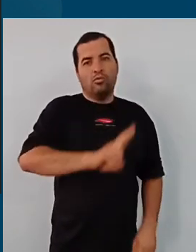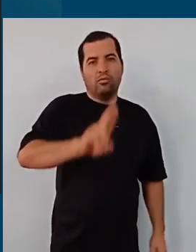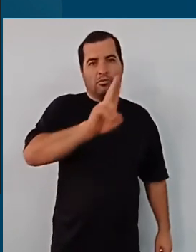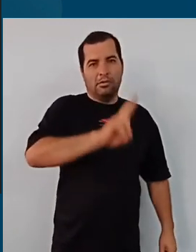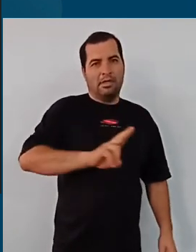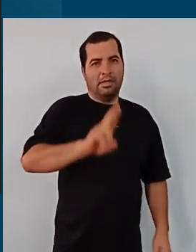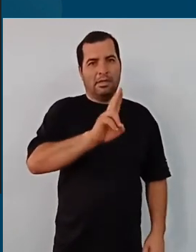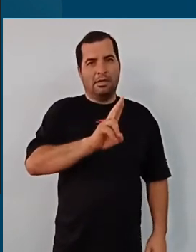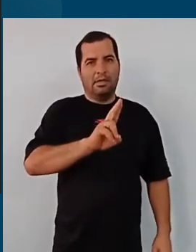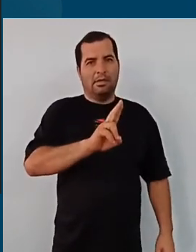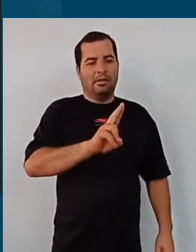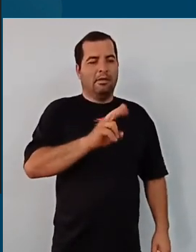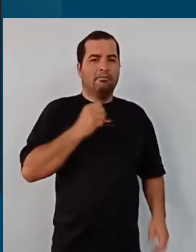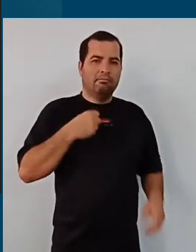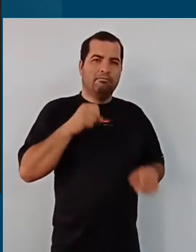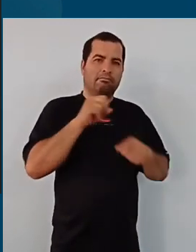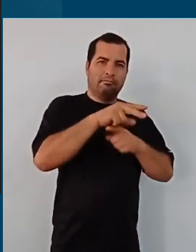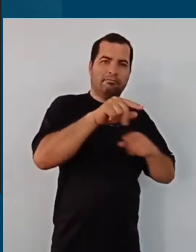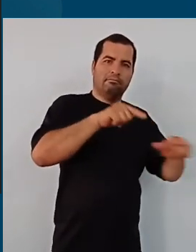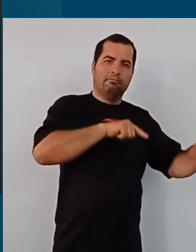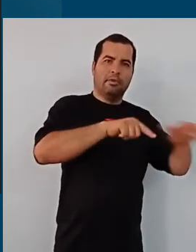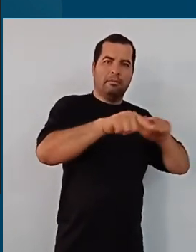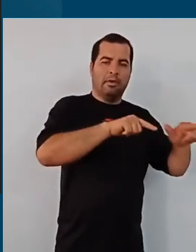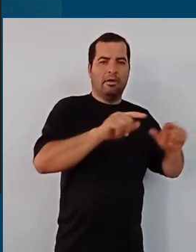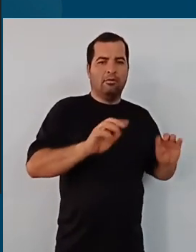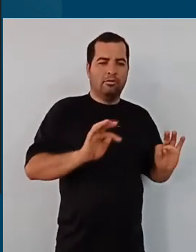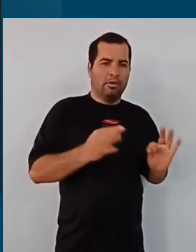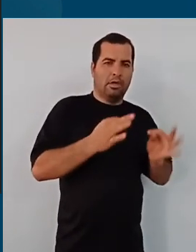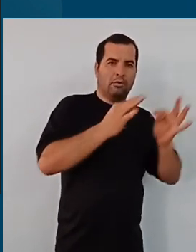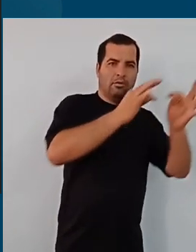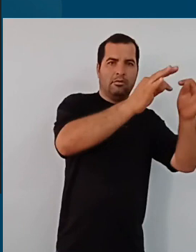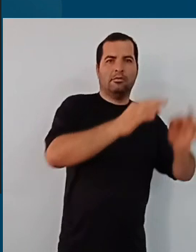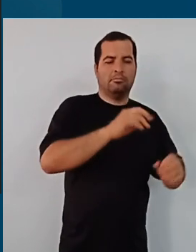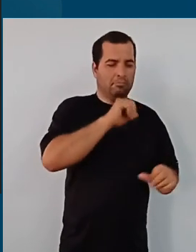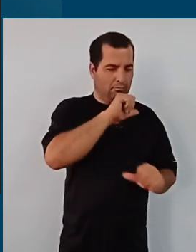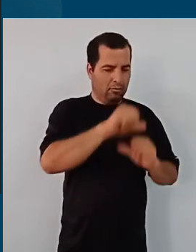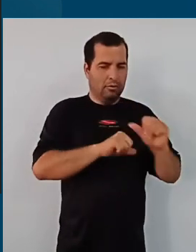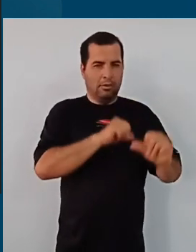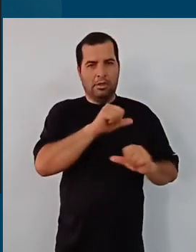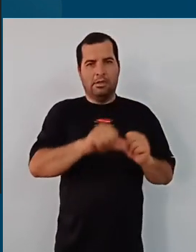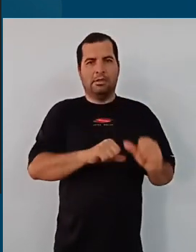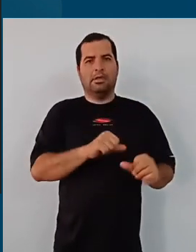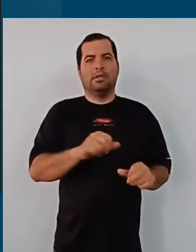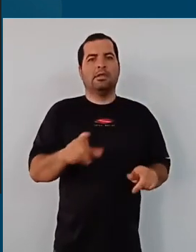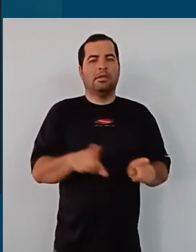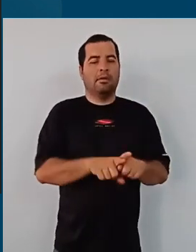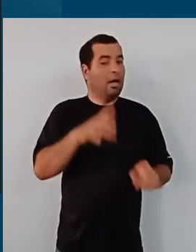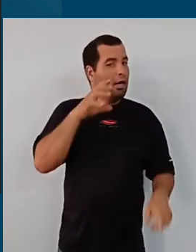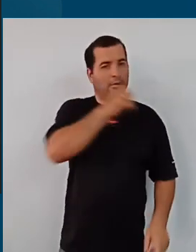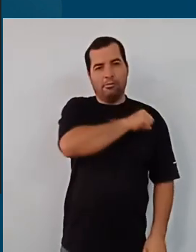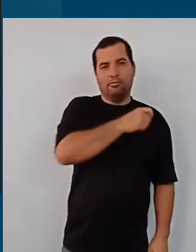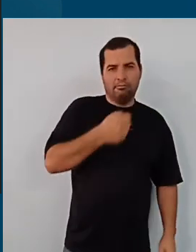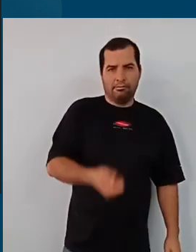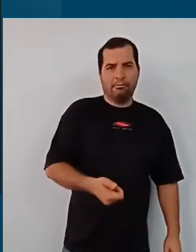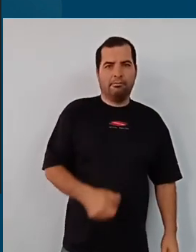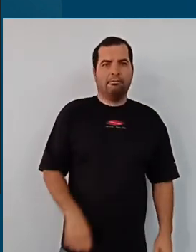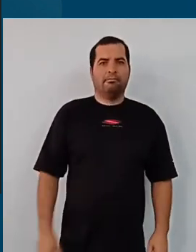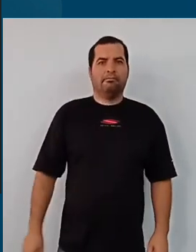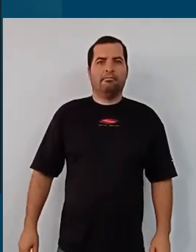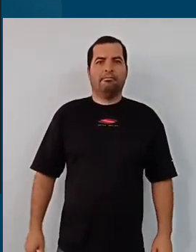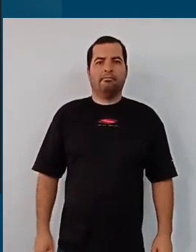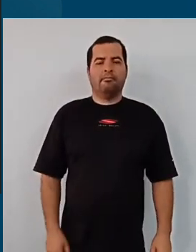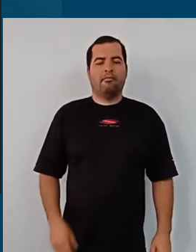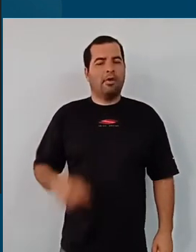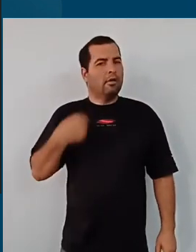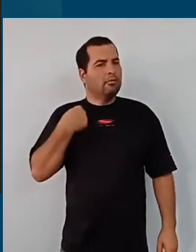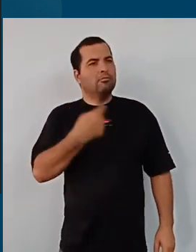utilizar ou para se inserir no mundo tecnológico e em mudança muito, muito rápida.